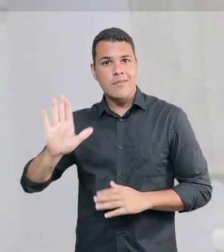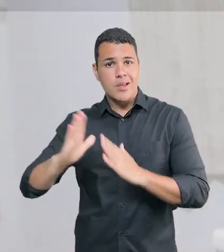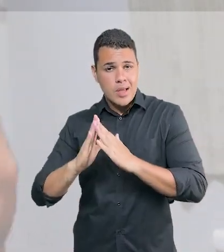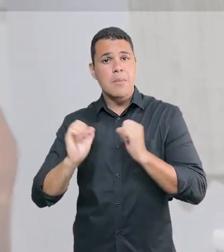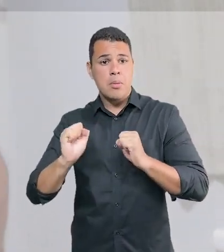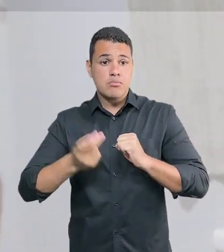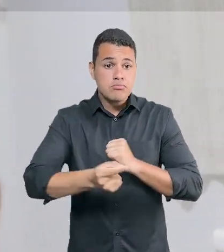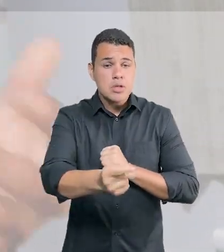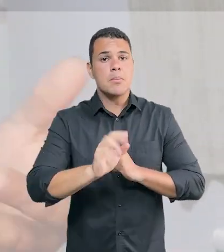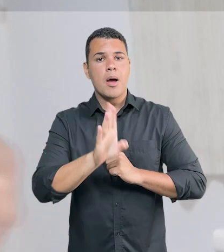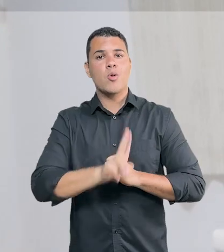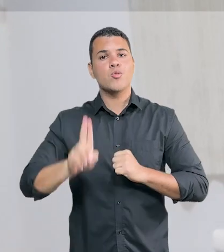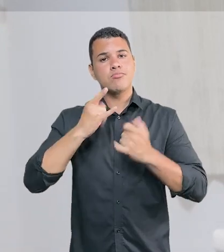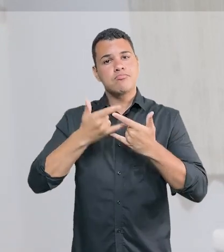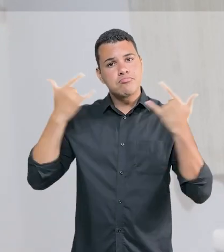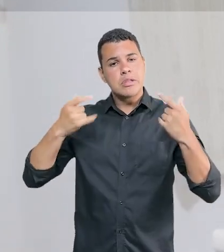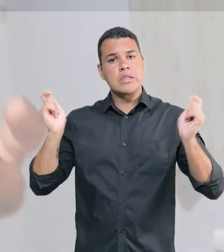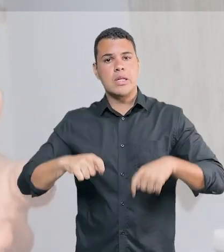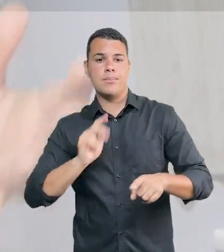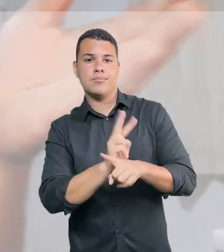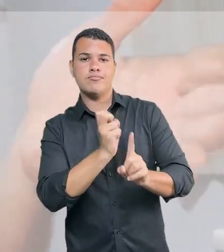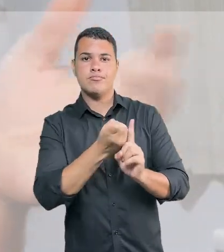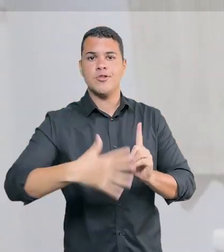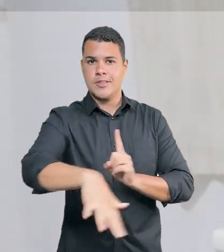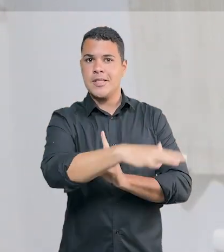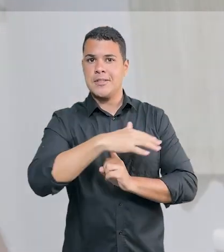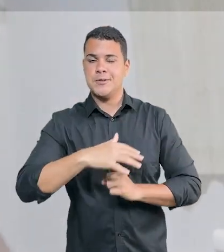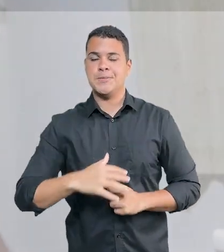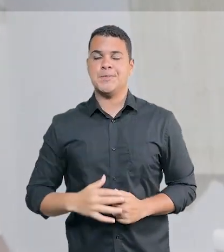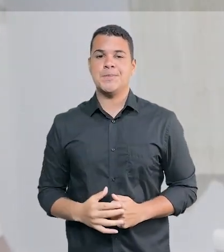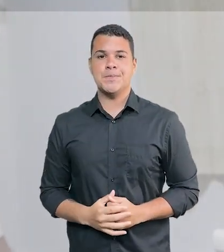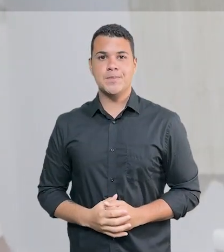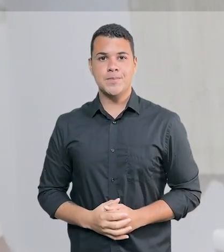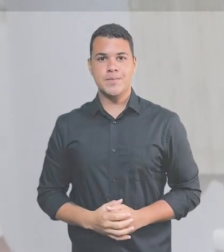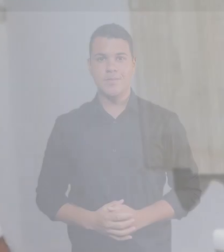para poder se recuperar da melhor forma, mas também para proteger o restante da população.